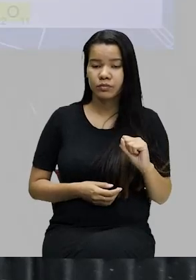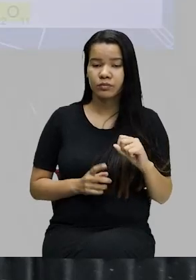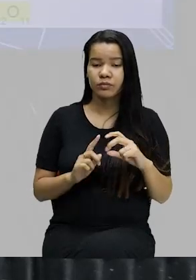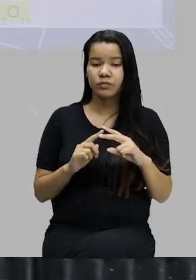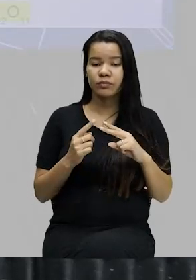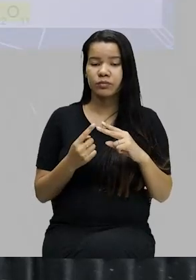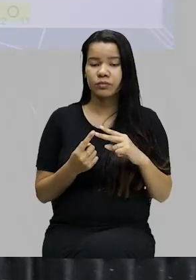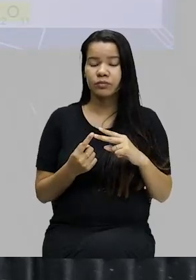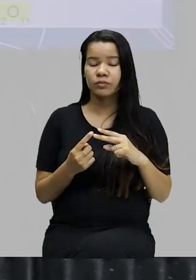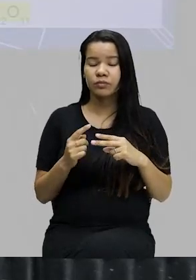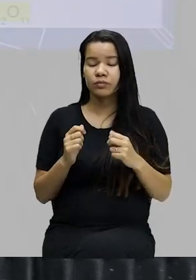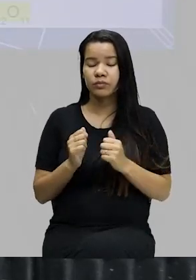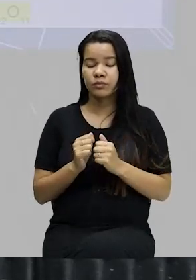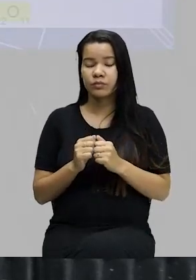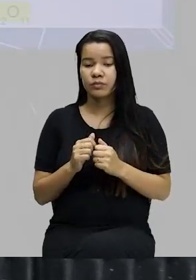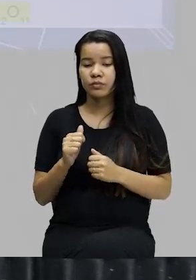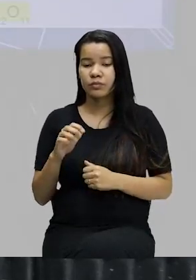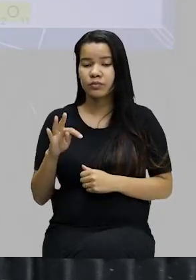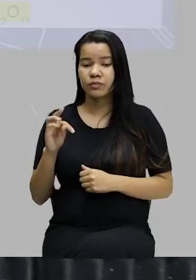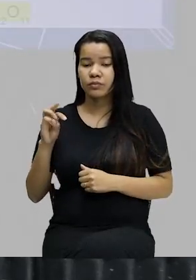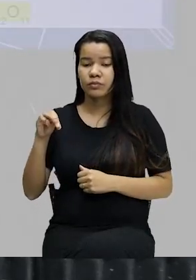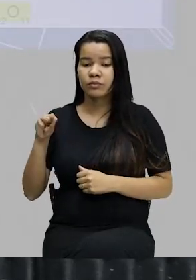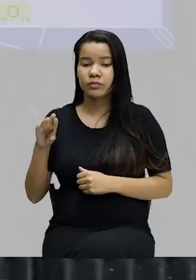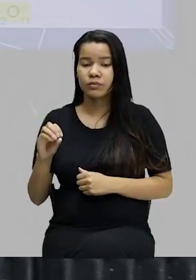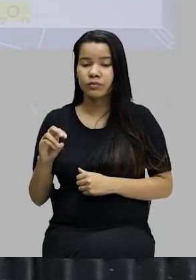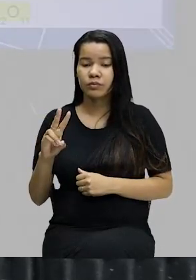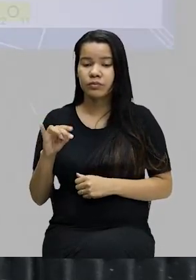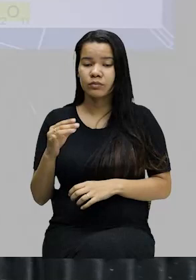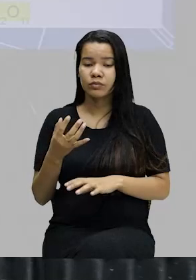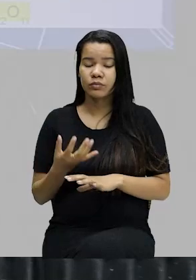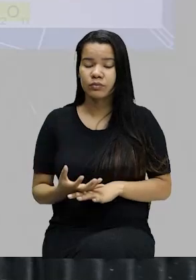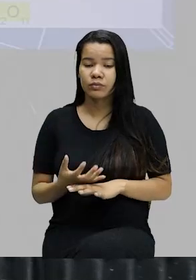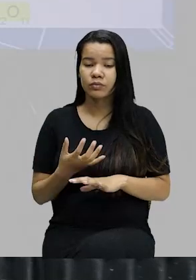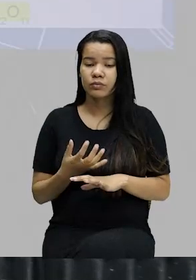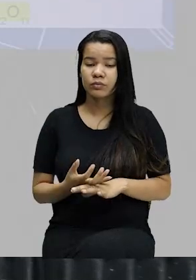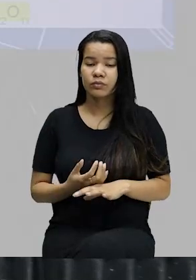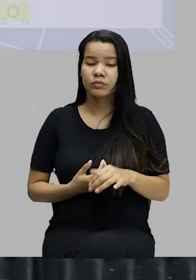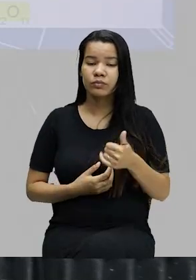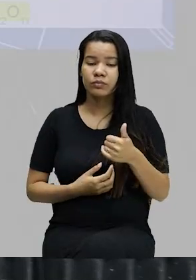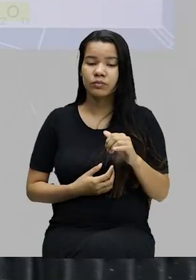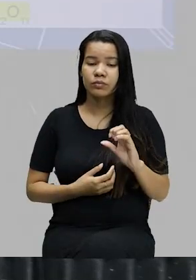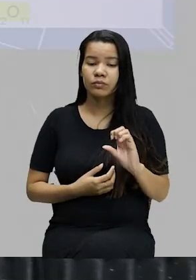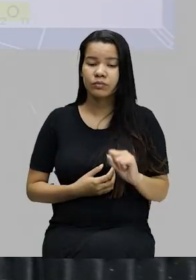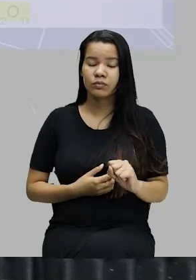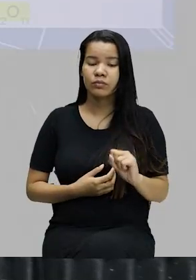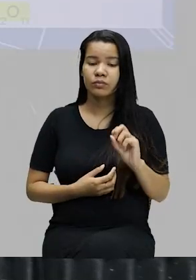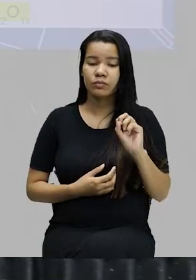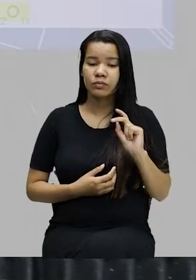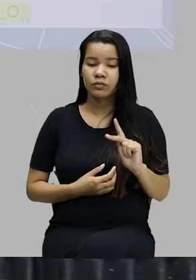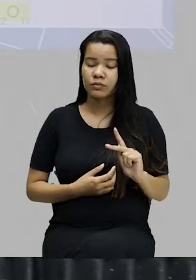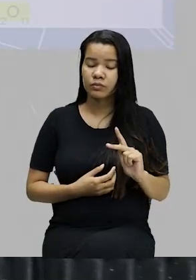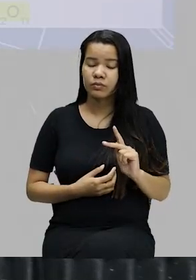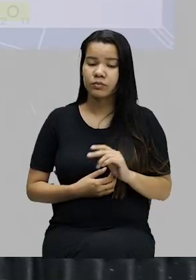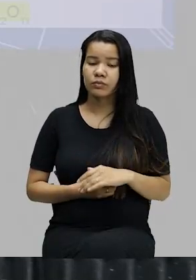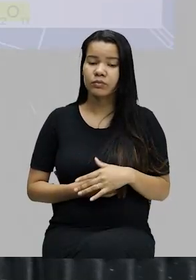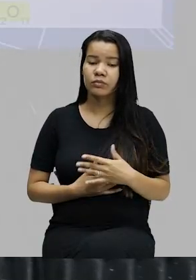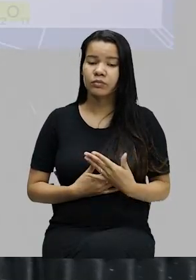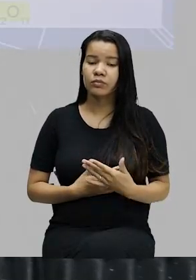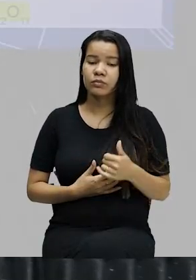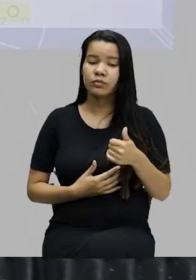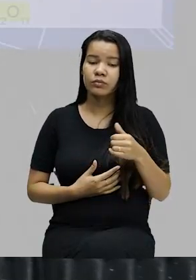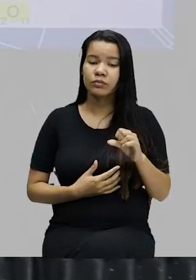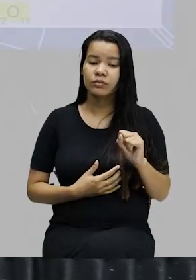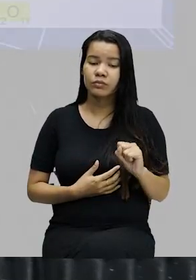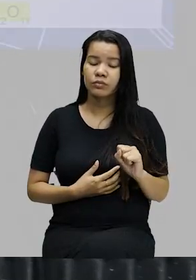hidrogênios com o átomo de oxigênio, eles vão pesar 18U, certo? Então,